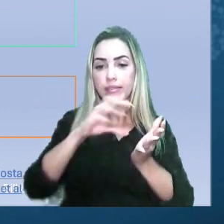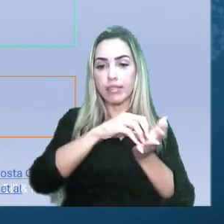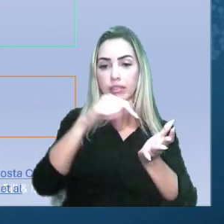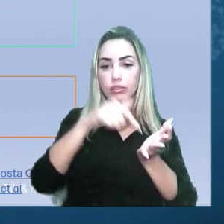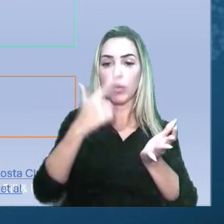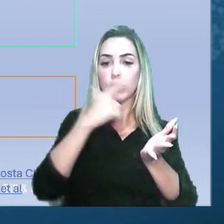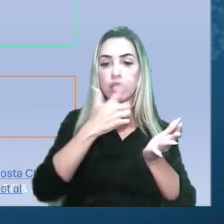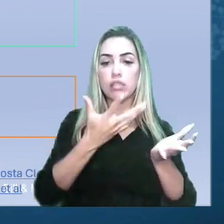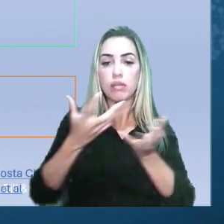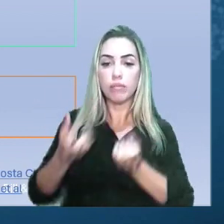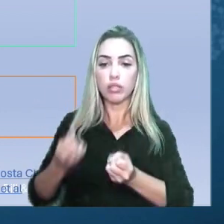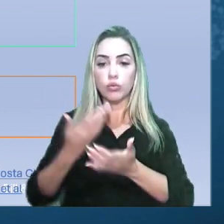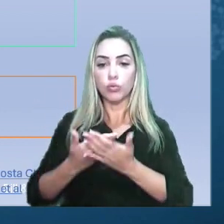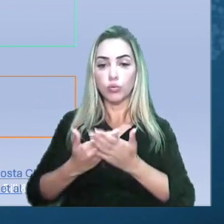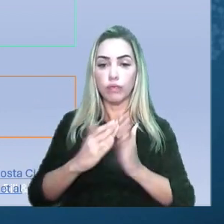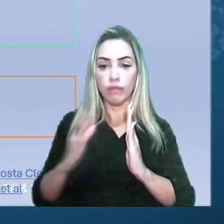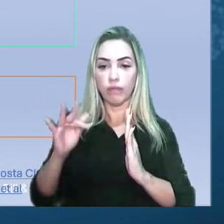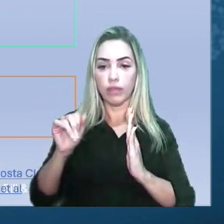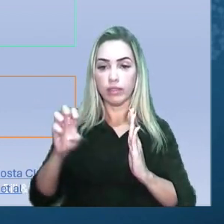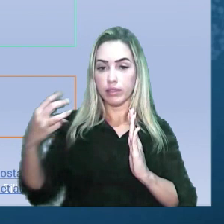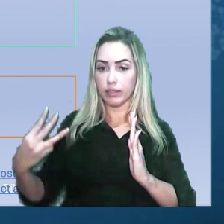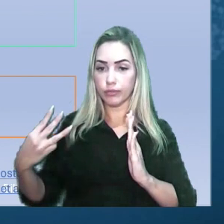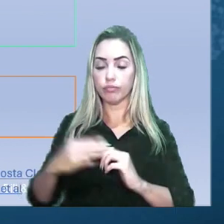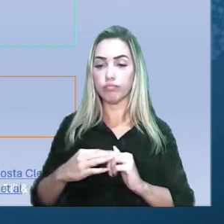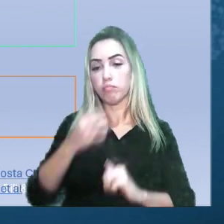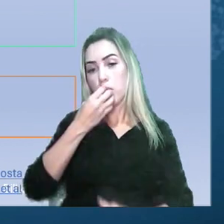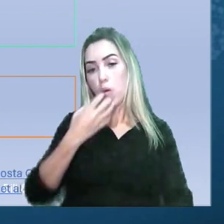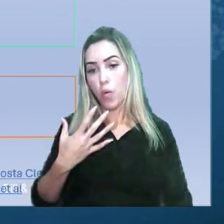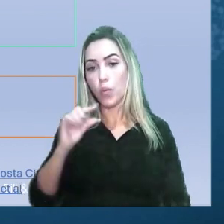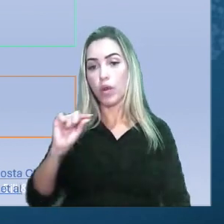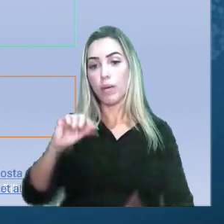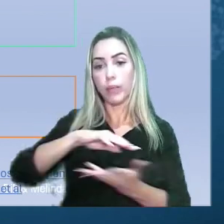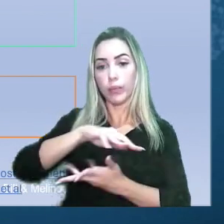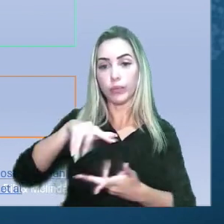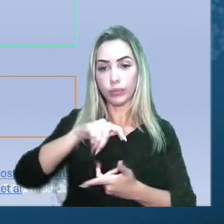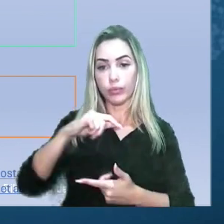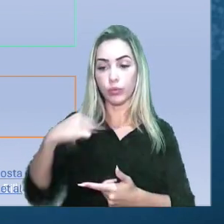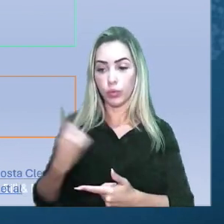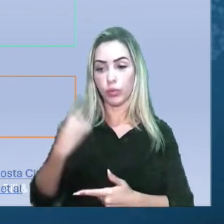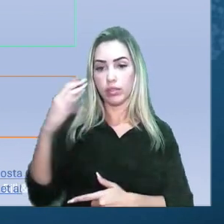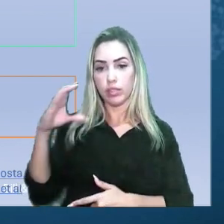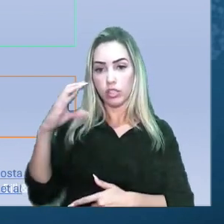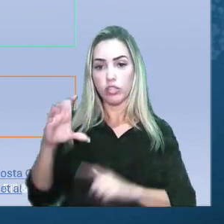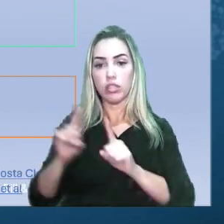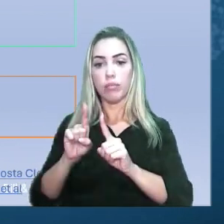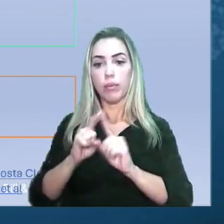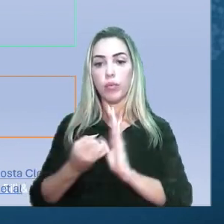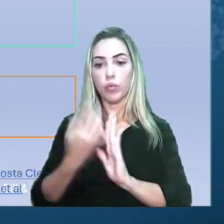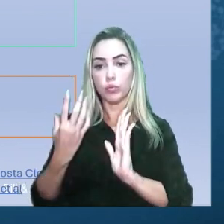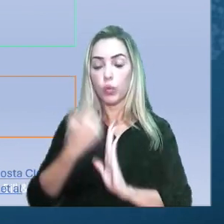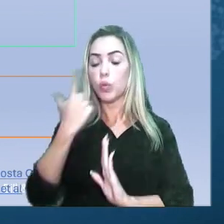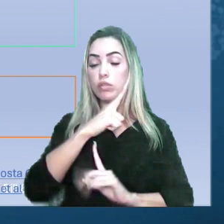receberem estudos de fase 3. Que bom que o mundo, nós cientistas e produtores, pudemos chegar